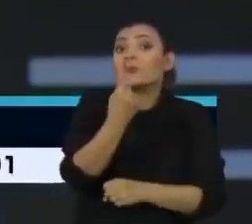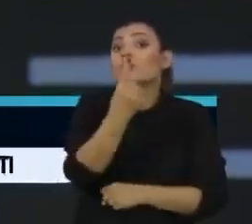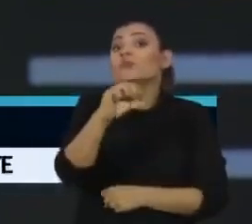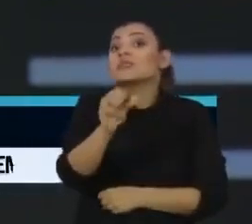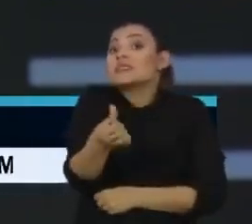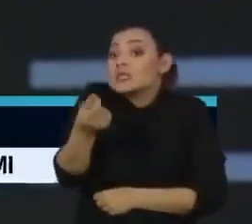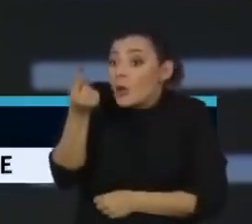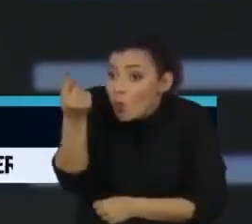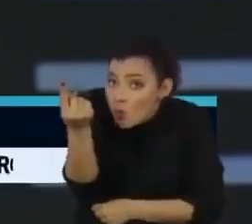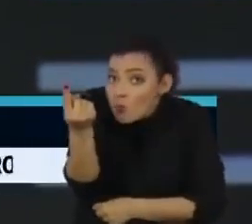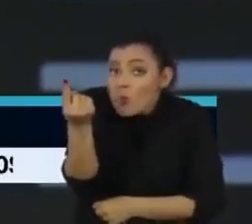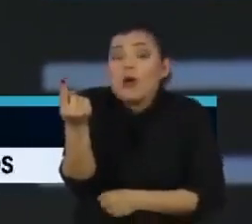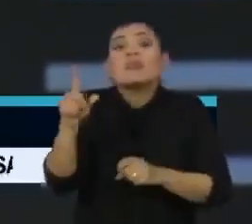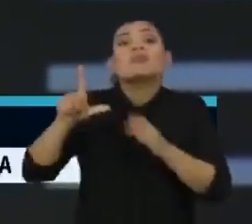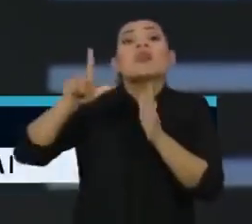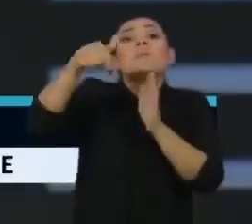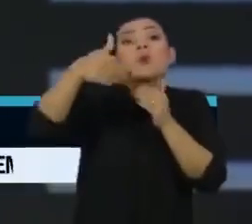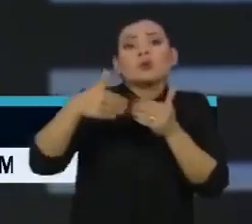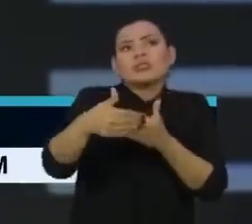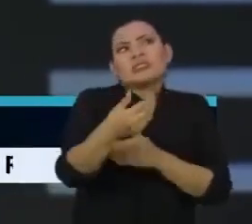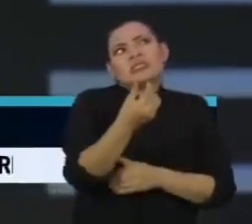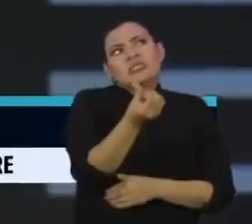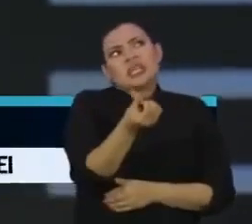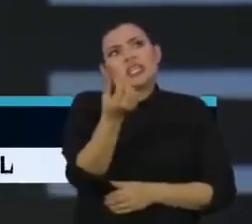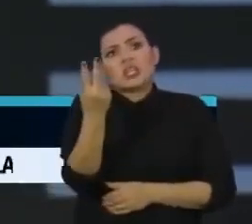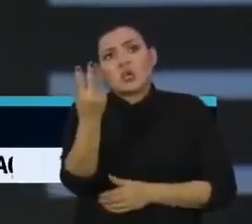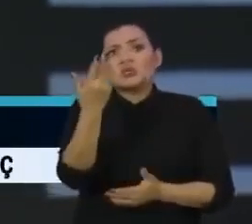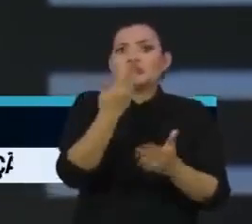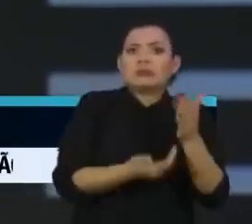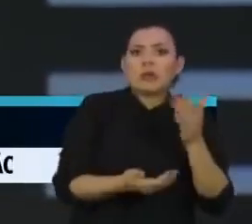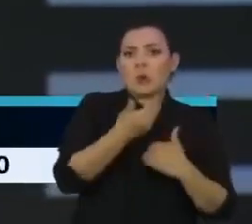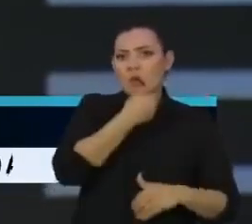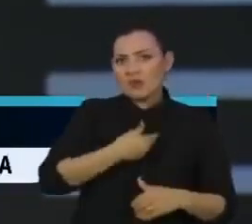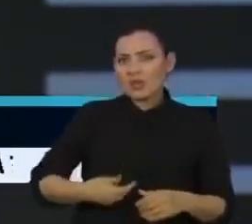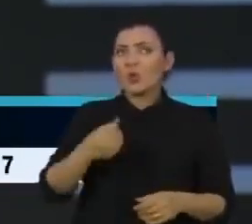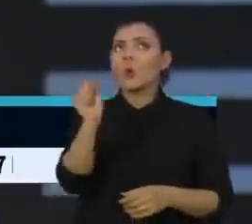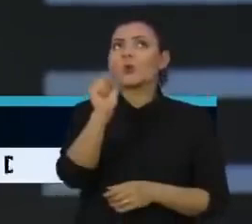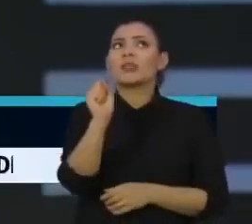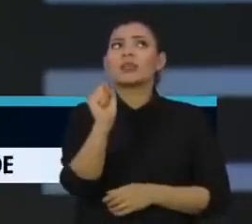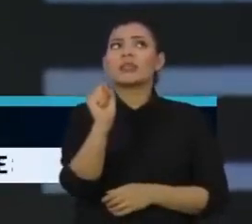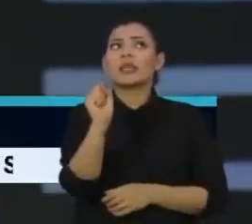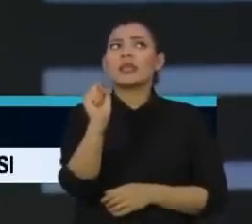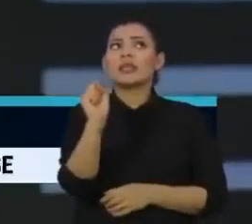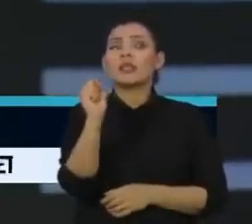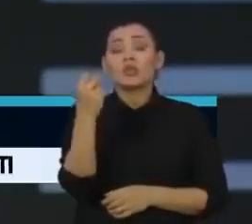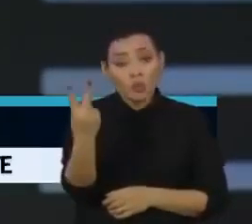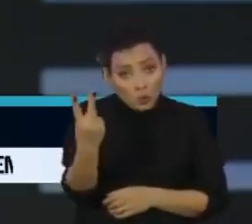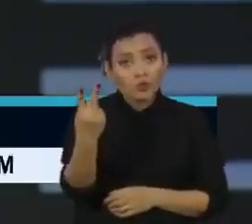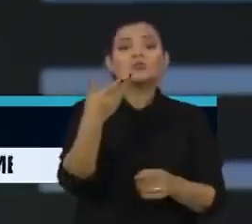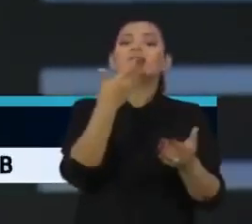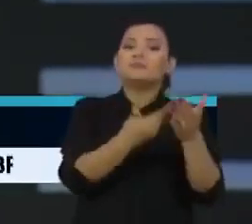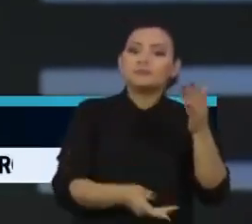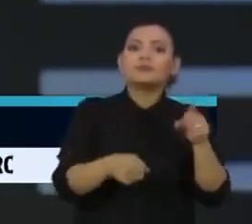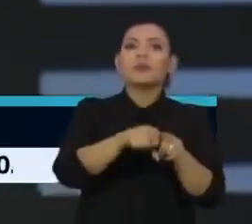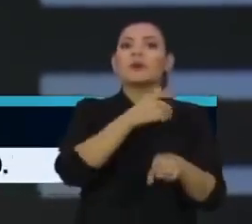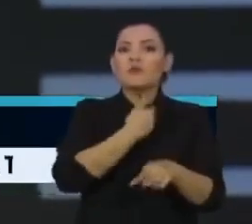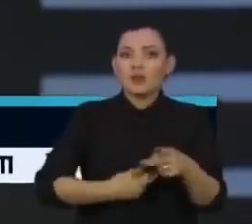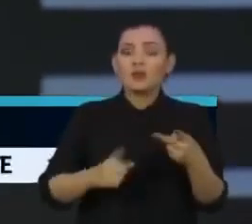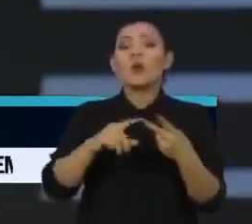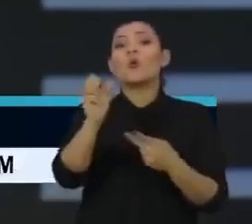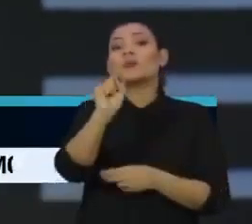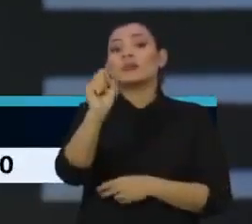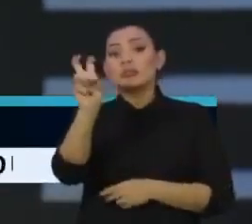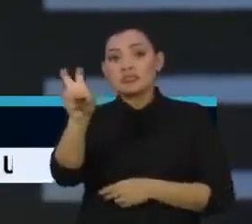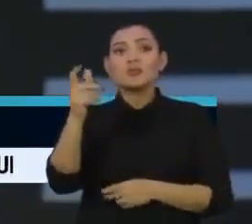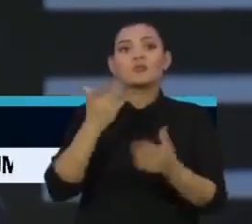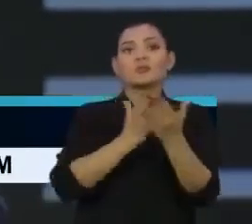61. Olhar o Jânio depois, 62 derrotado governador, e depois 82 derrotado para governador, 85